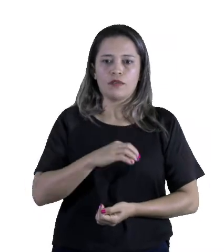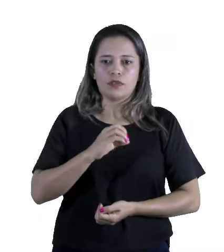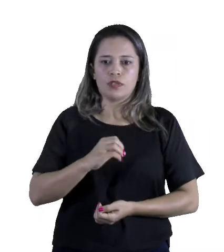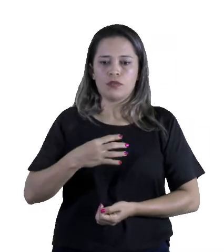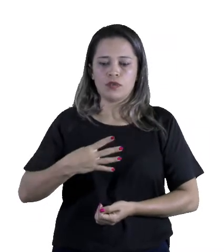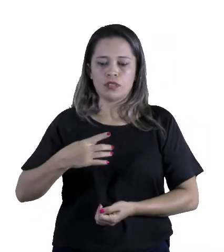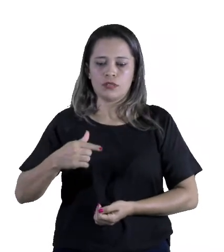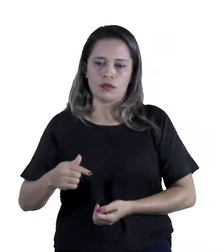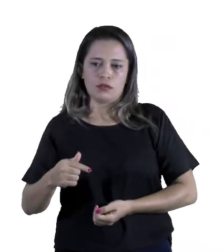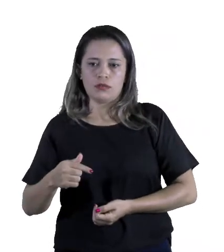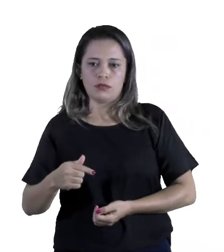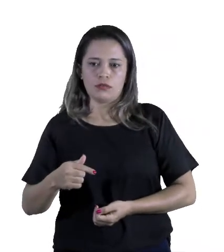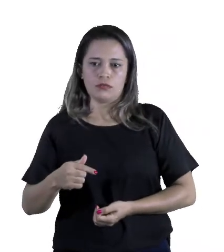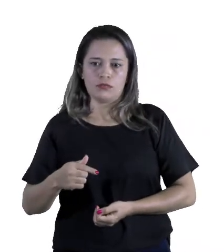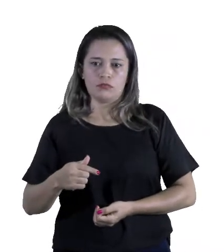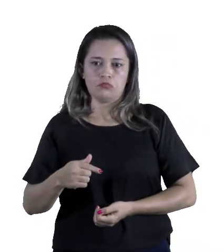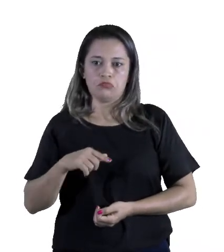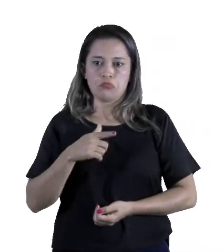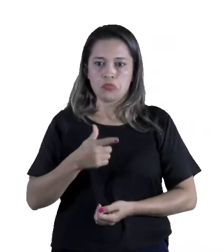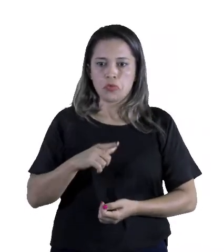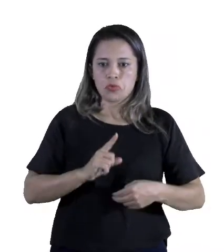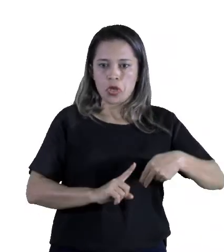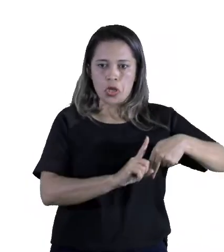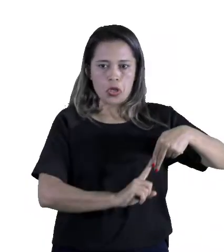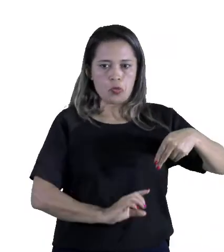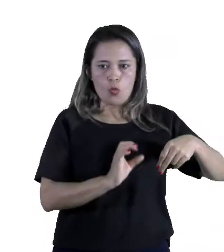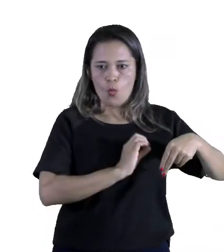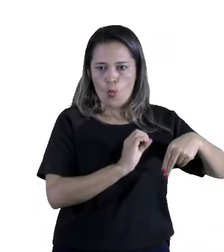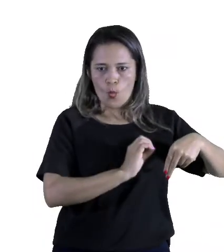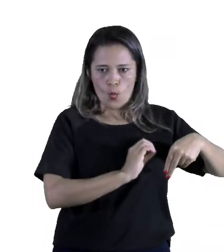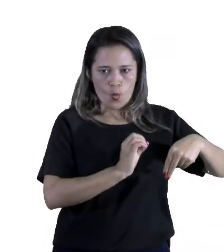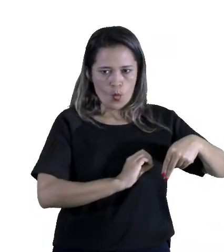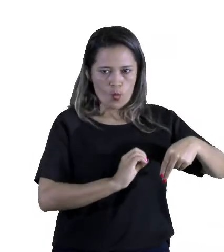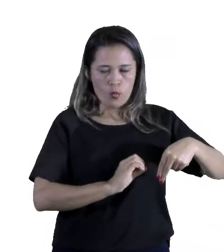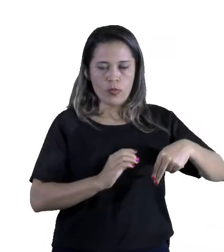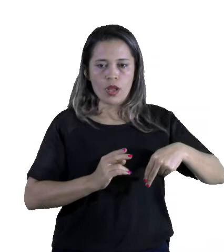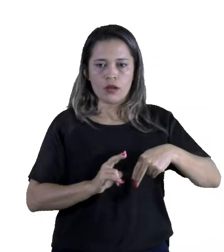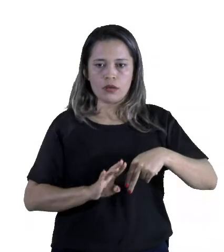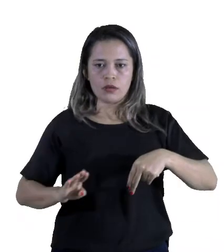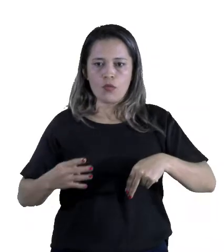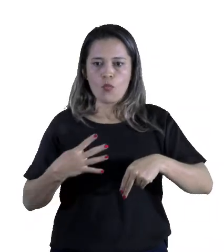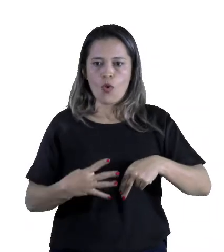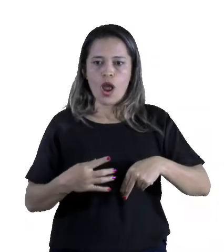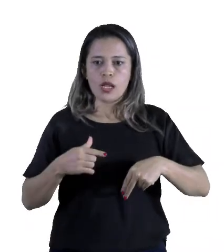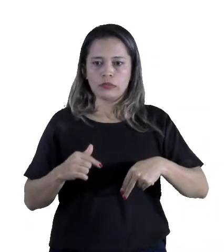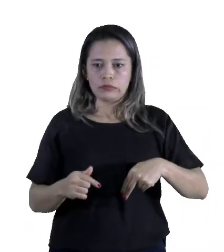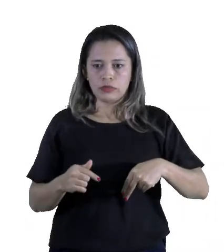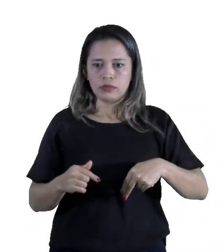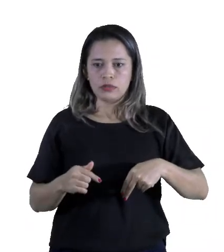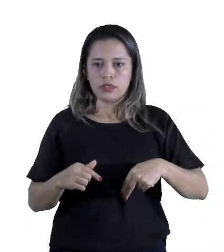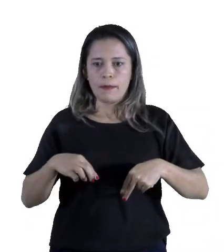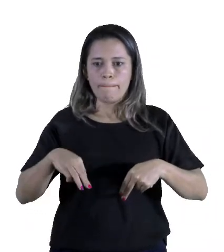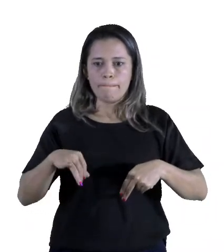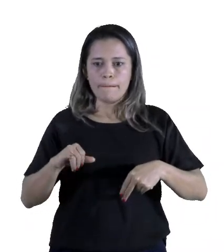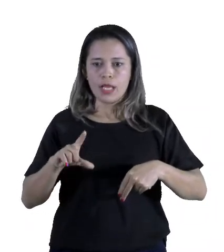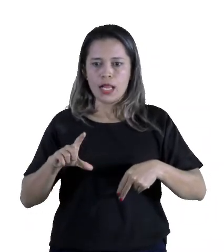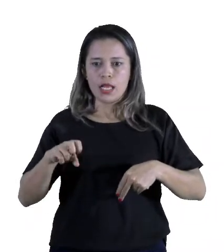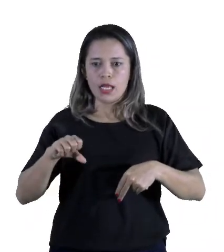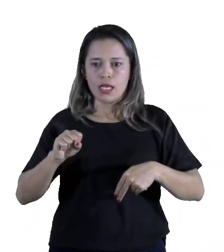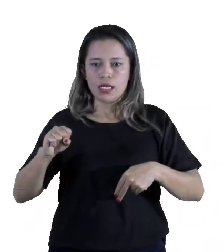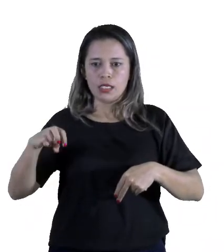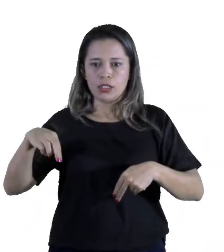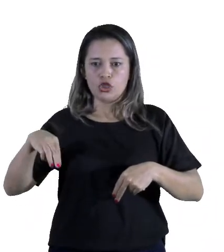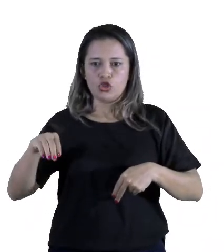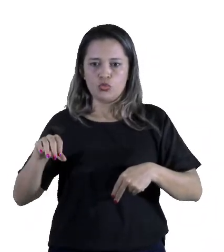0,047, ó, não temos parte inteira, então a gente não lê. E nós temos 47 milésimos, que é